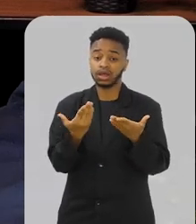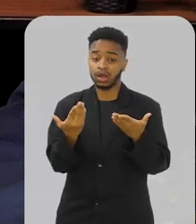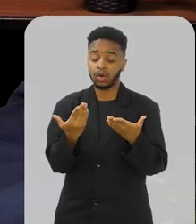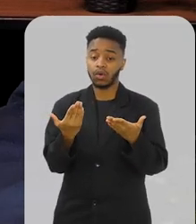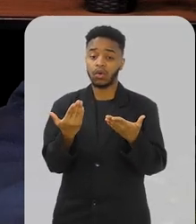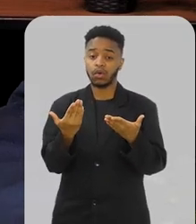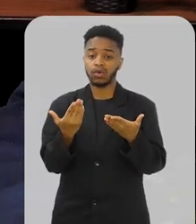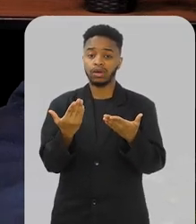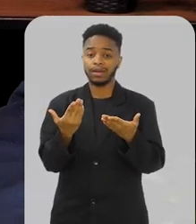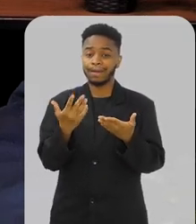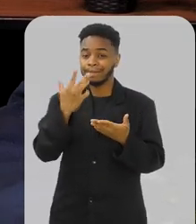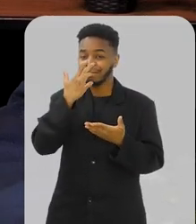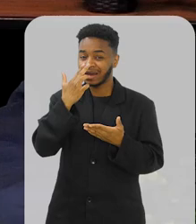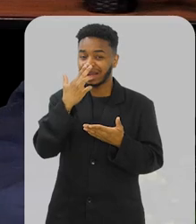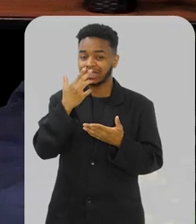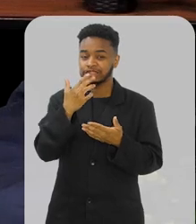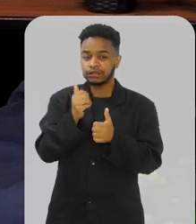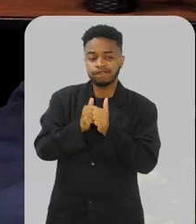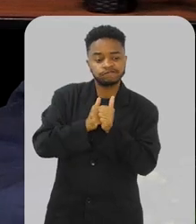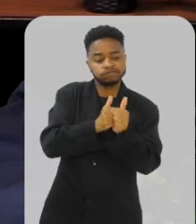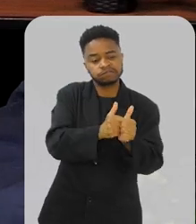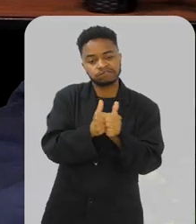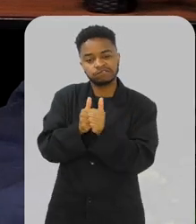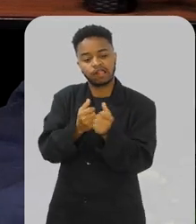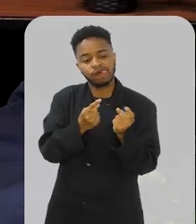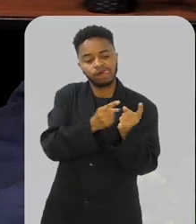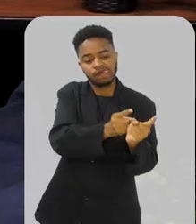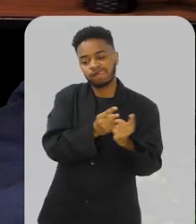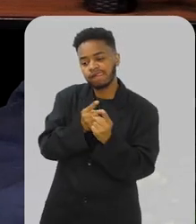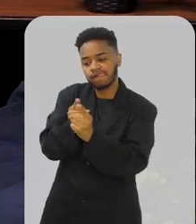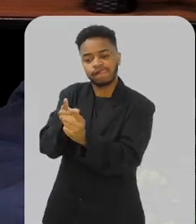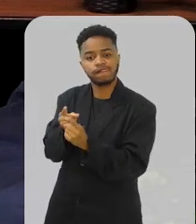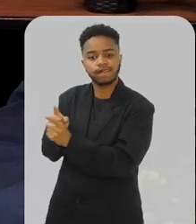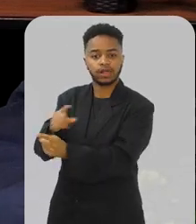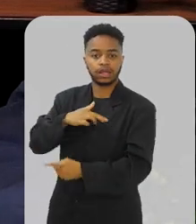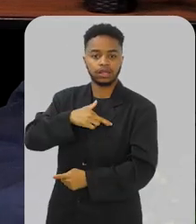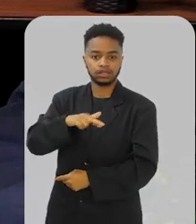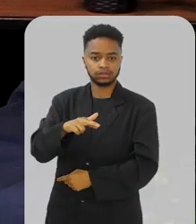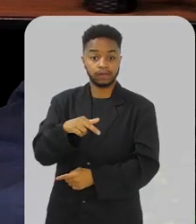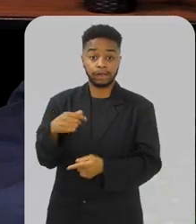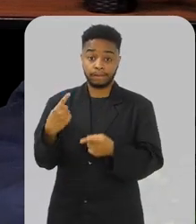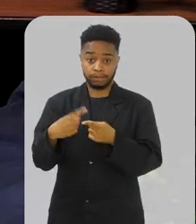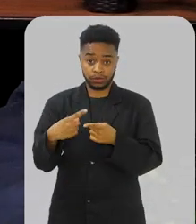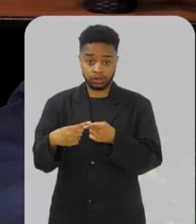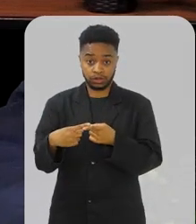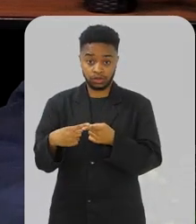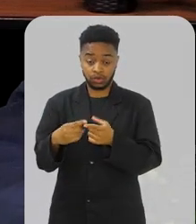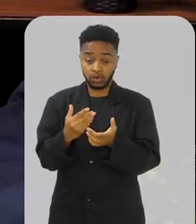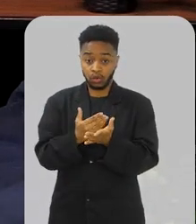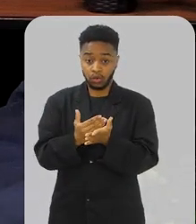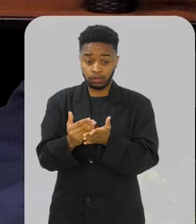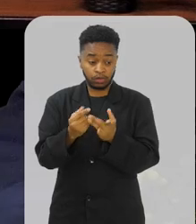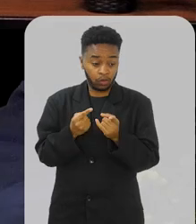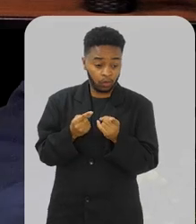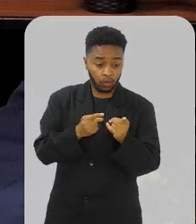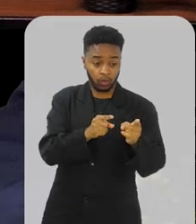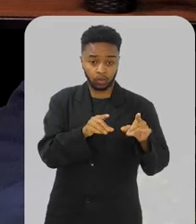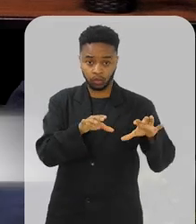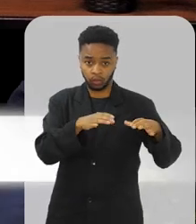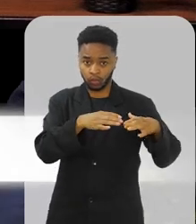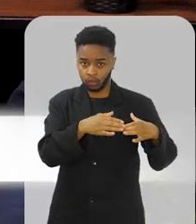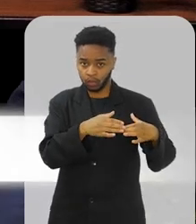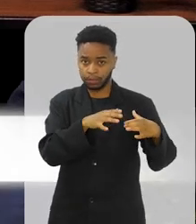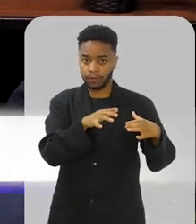caminhando uma cruzada religiosa, de verdade. Porque começaram a atacar as